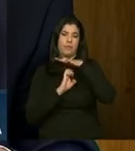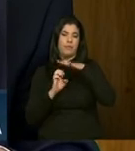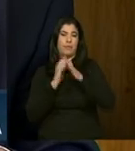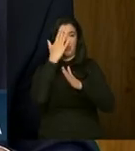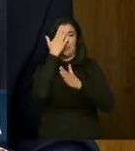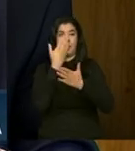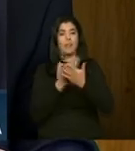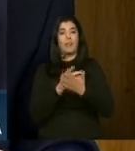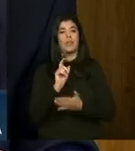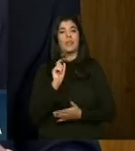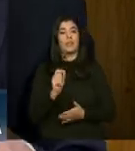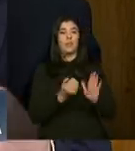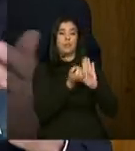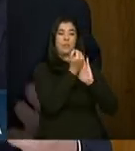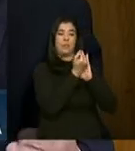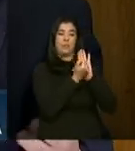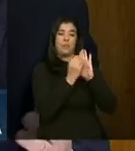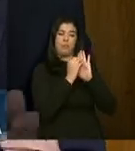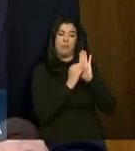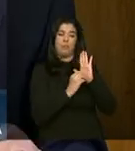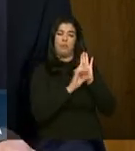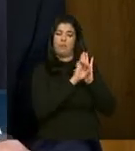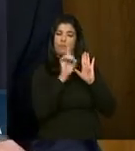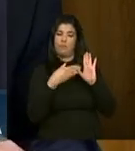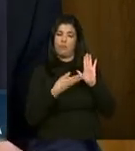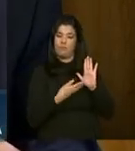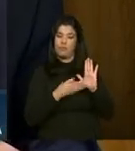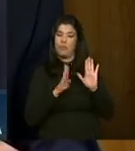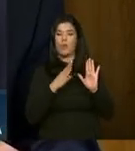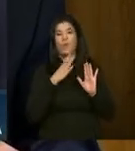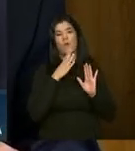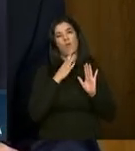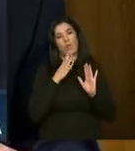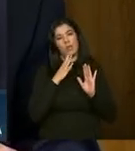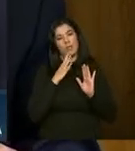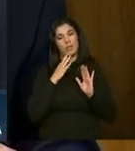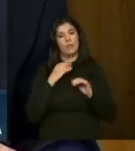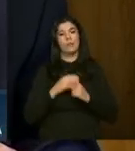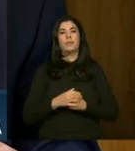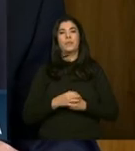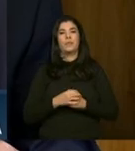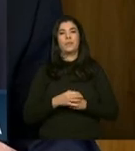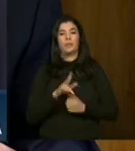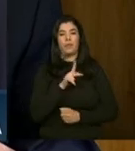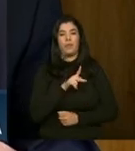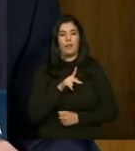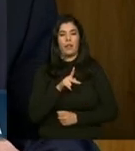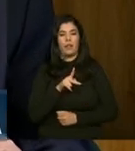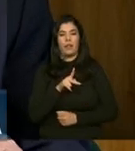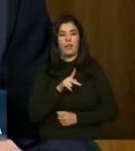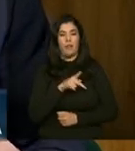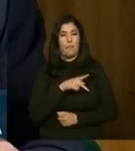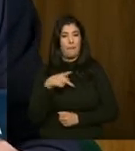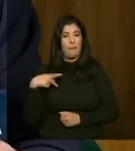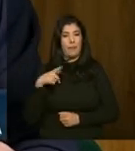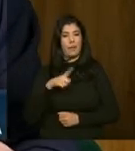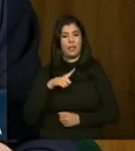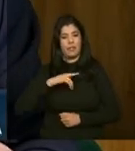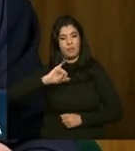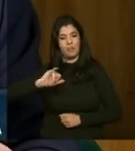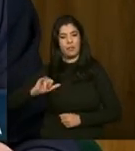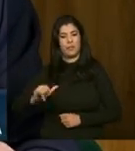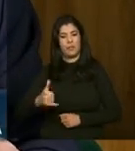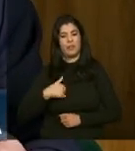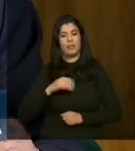a agenda, como já muito conhecida, a presidenta já teve a oportunidade de discutir essa